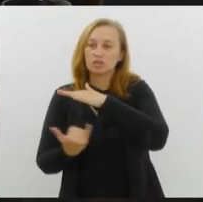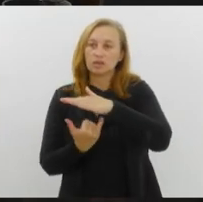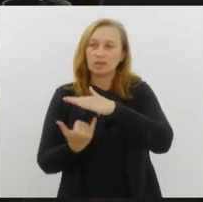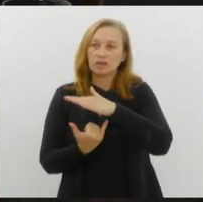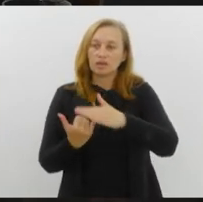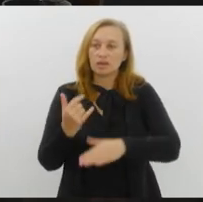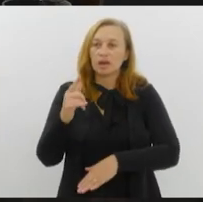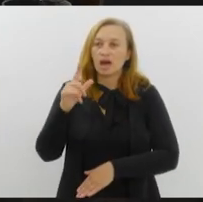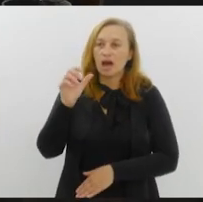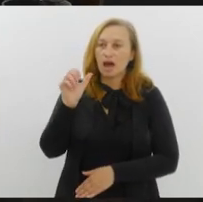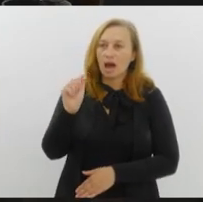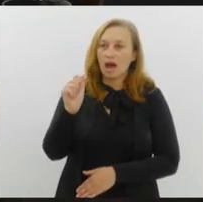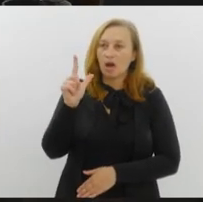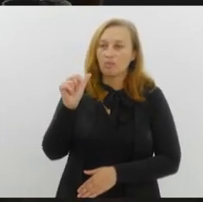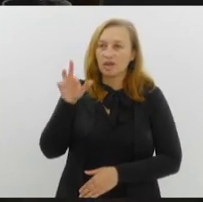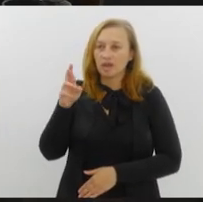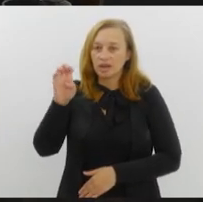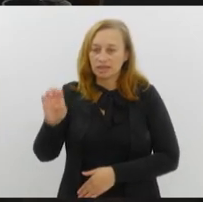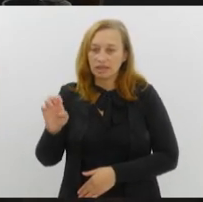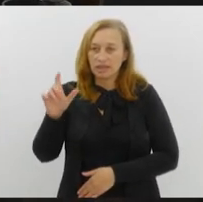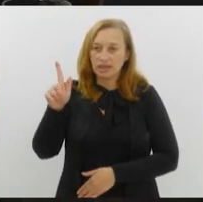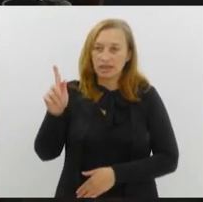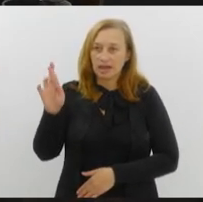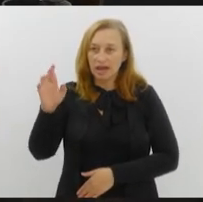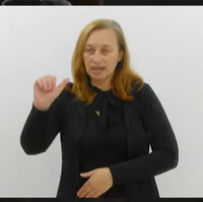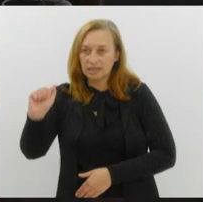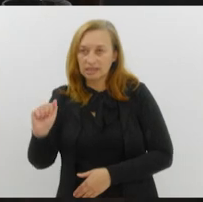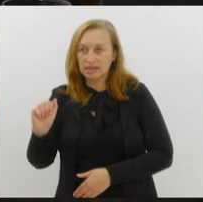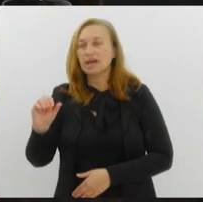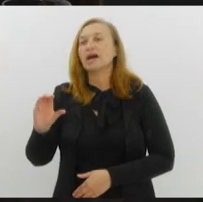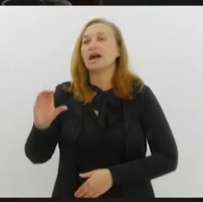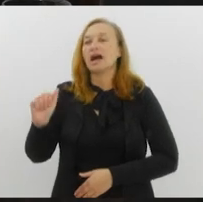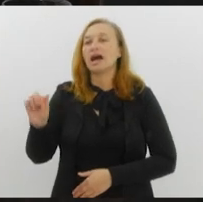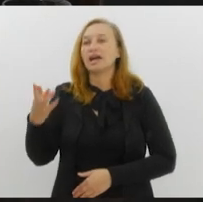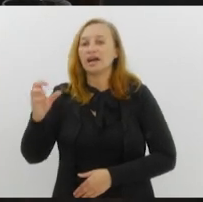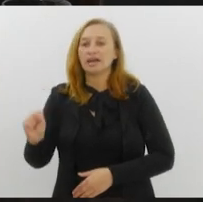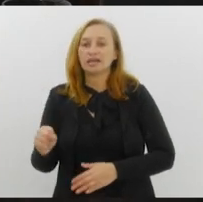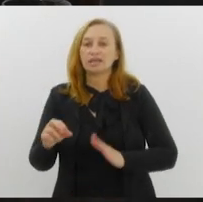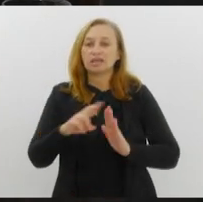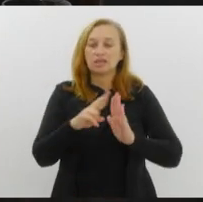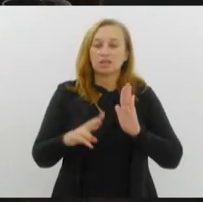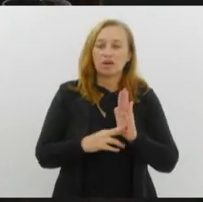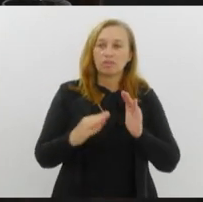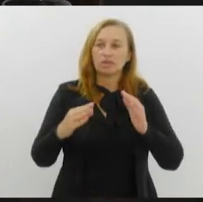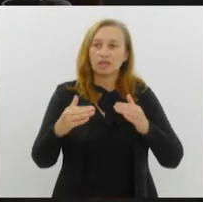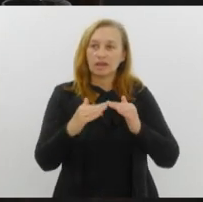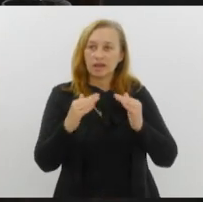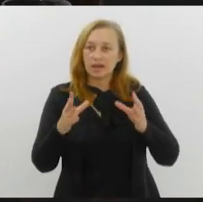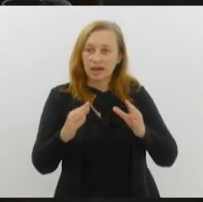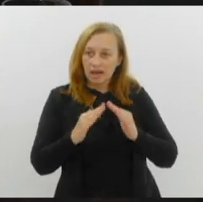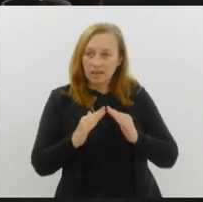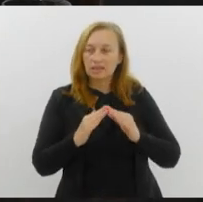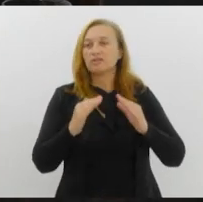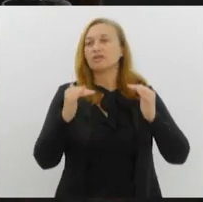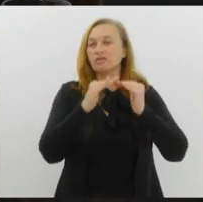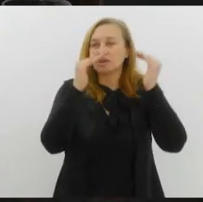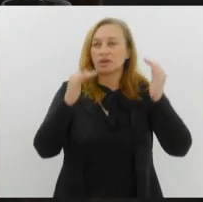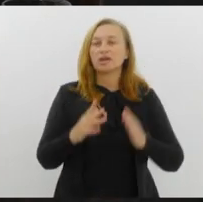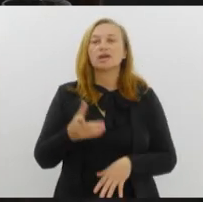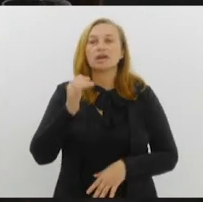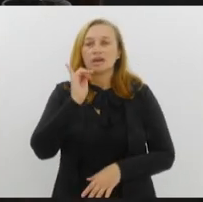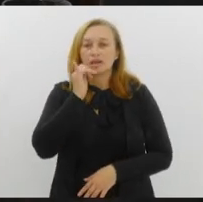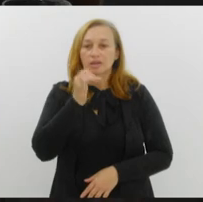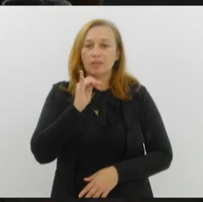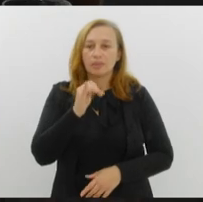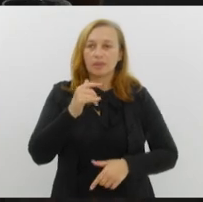Aranha, Ciaga. Pareceres da comissão de normas internas e proposições externas, favorável. Relator, deputado Rodrigo